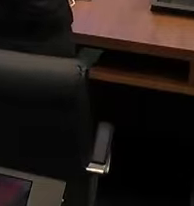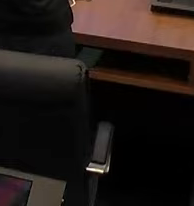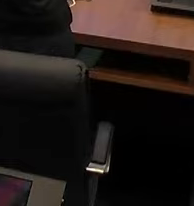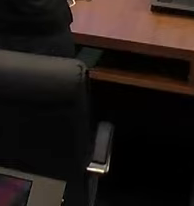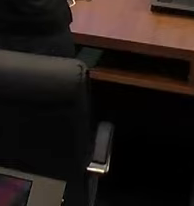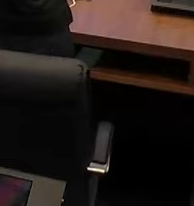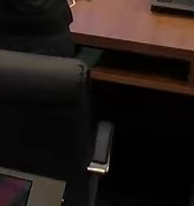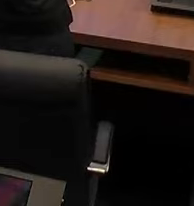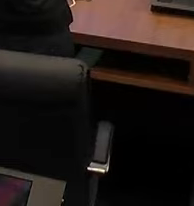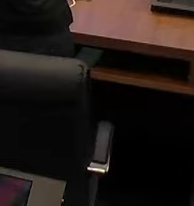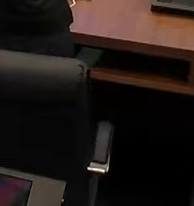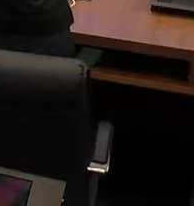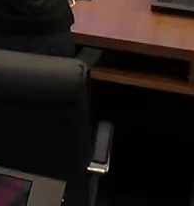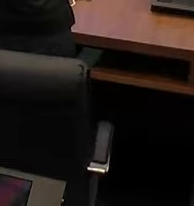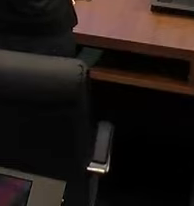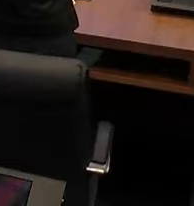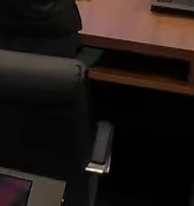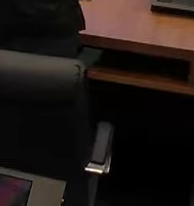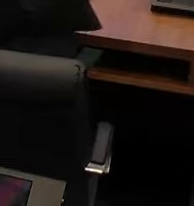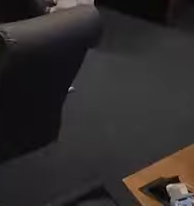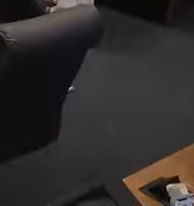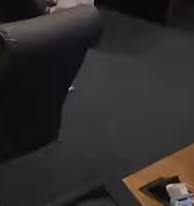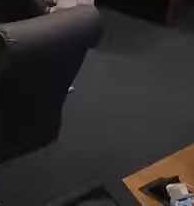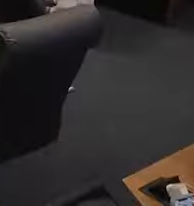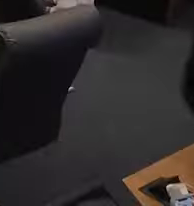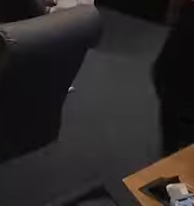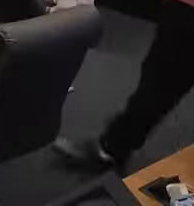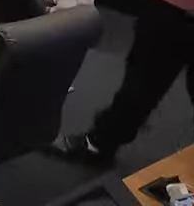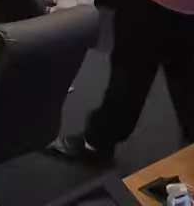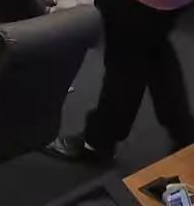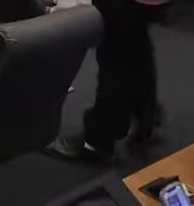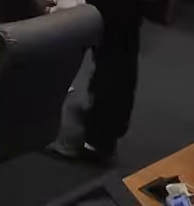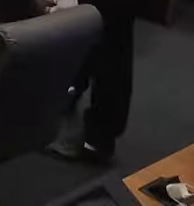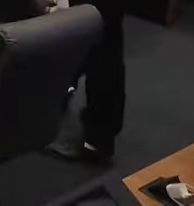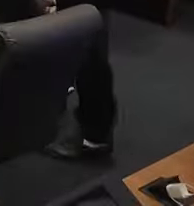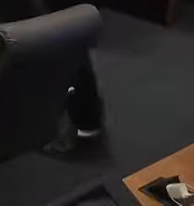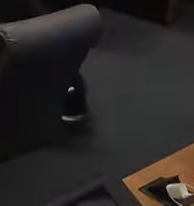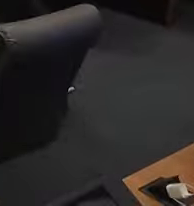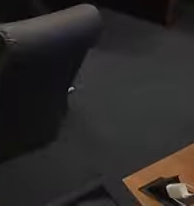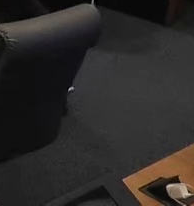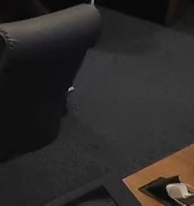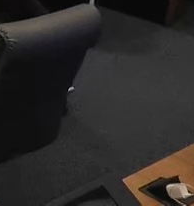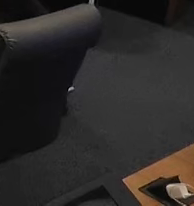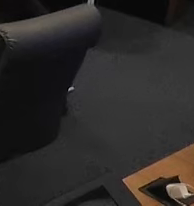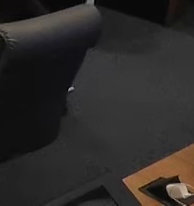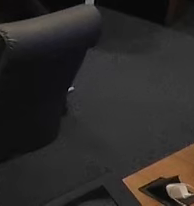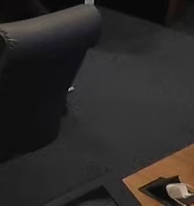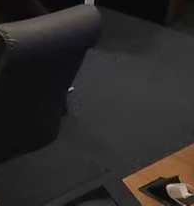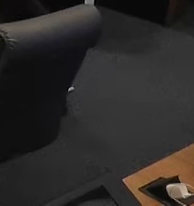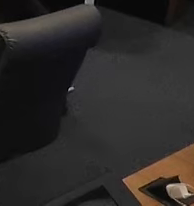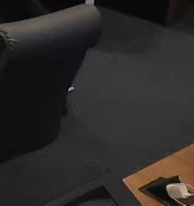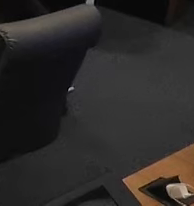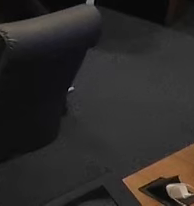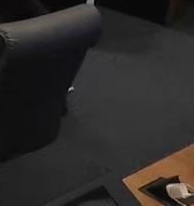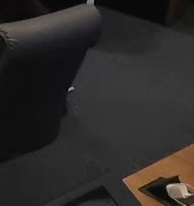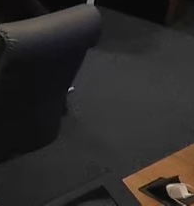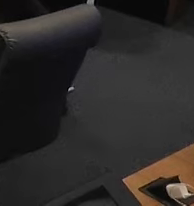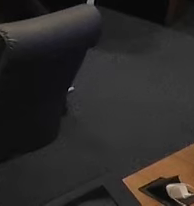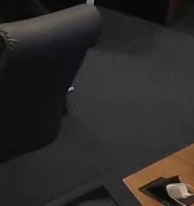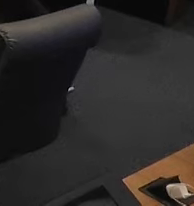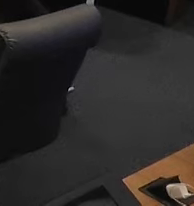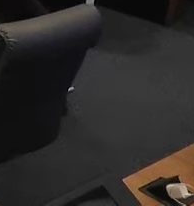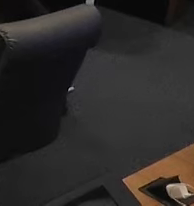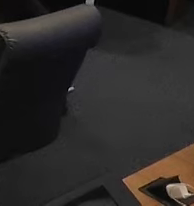uh muito obrigada E para terminar a nossa participação eu quero dizer que essas duas músicas que nós tocamos são da